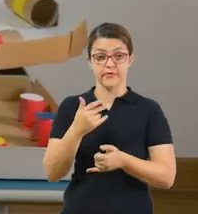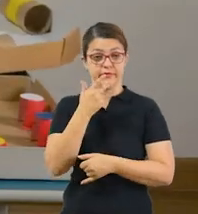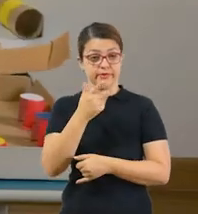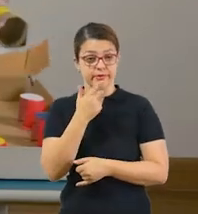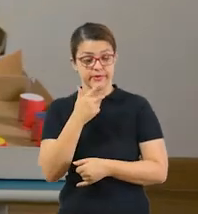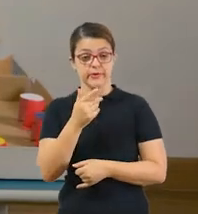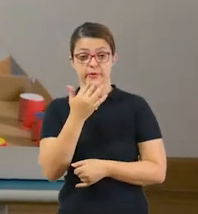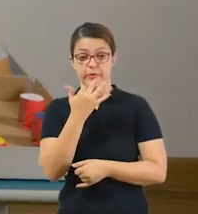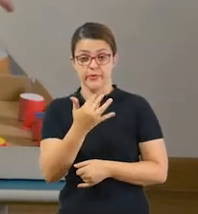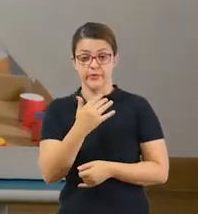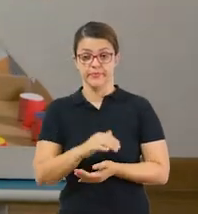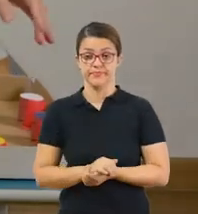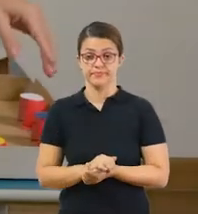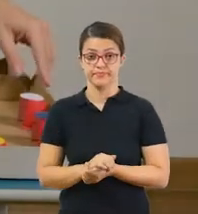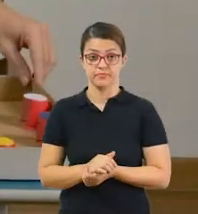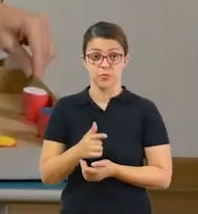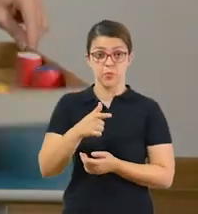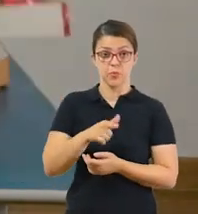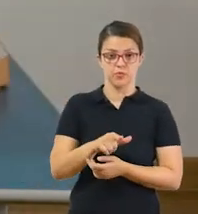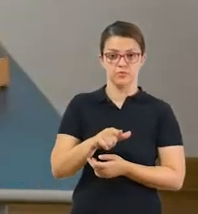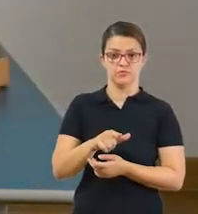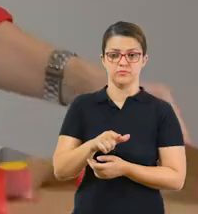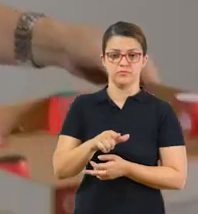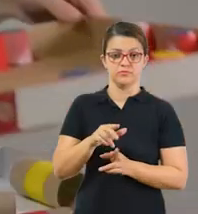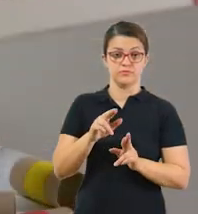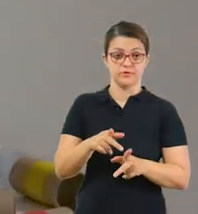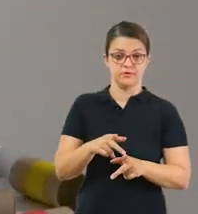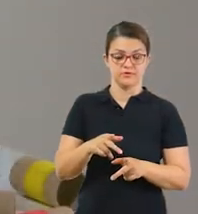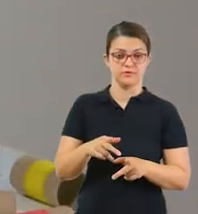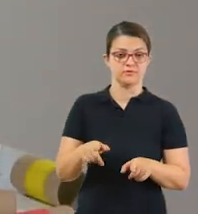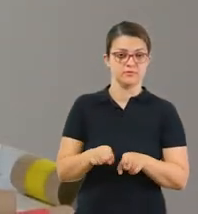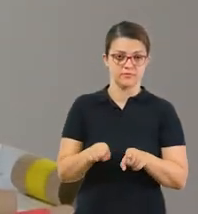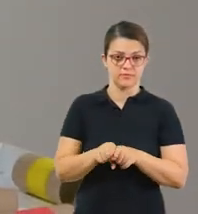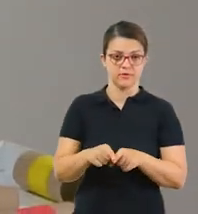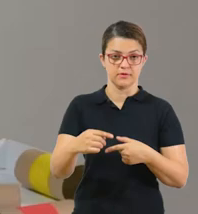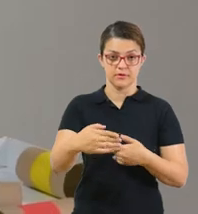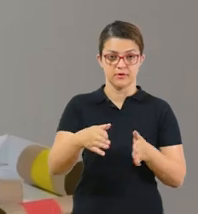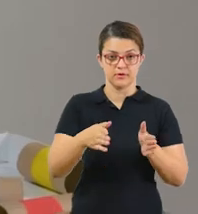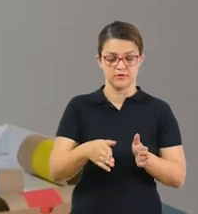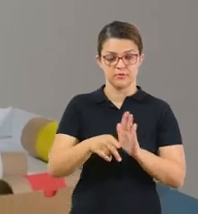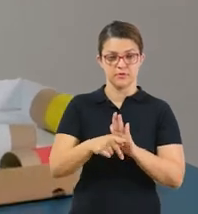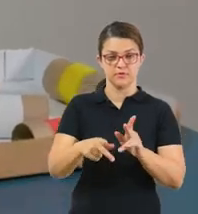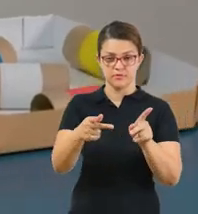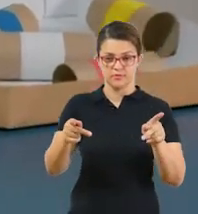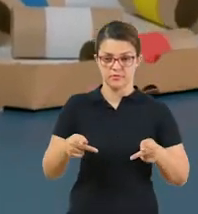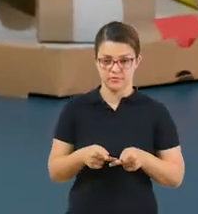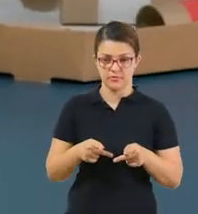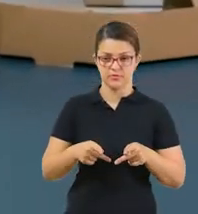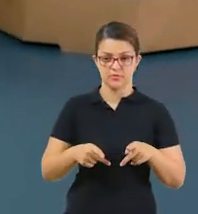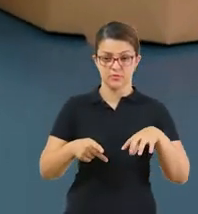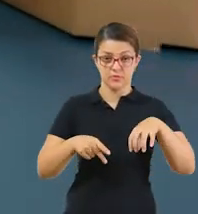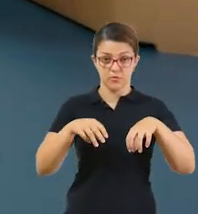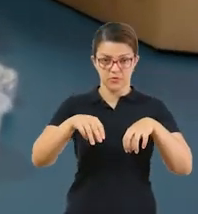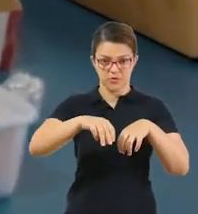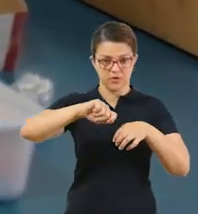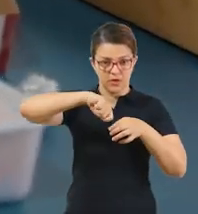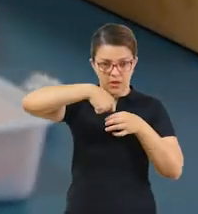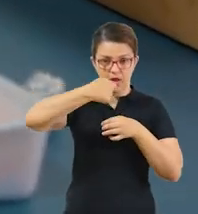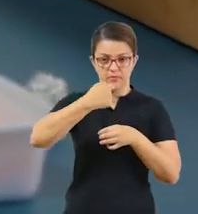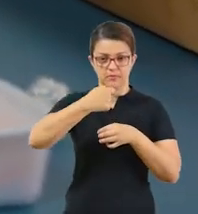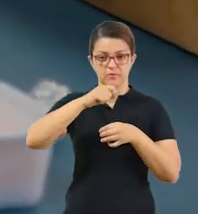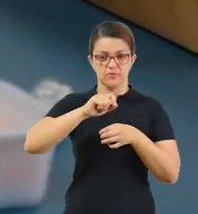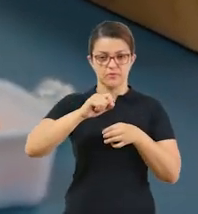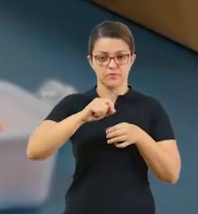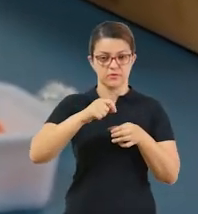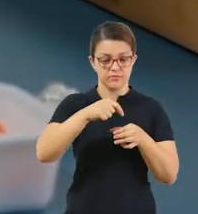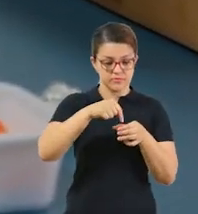vai nomeando as cores. E aqui eu montei de uma outra maneira, também com uma tampa de caixa de pizza e usei potinhos de iogurte. Então